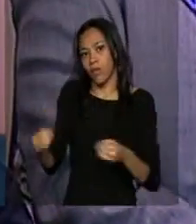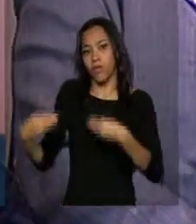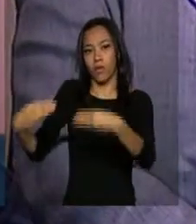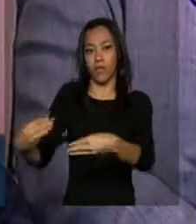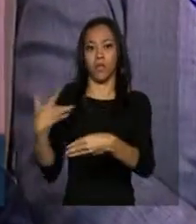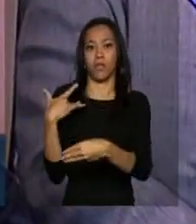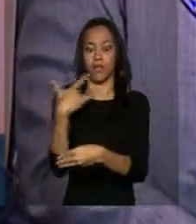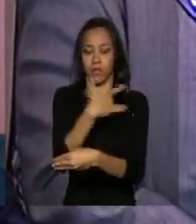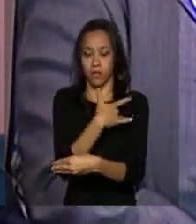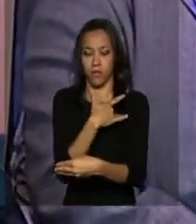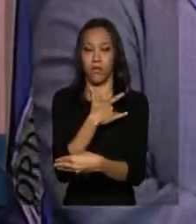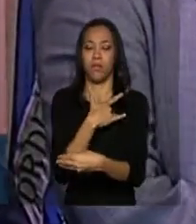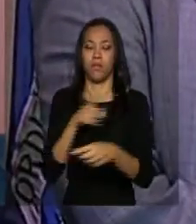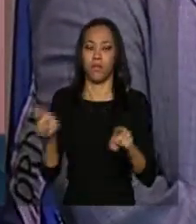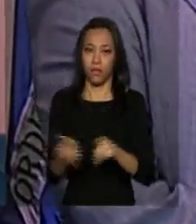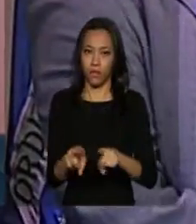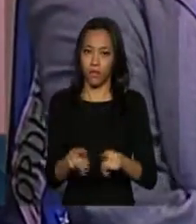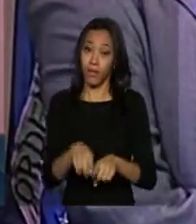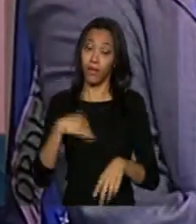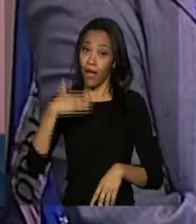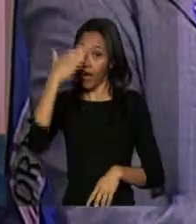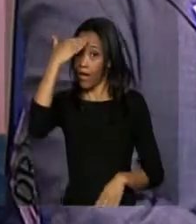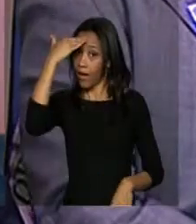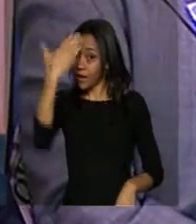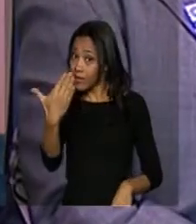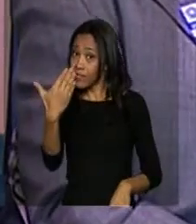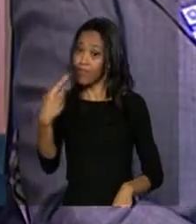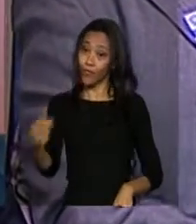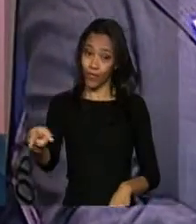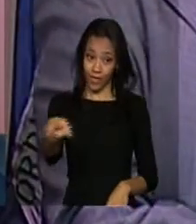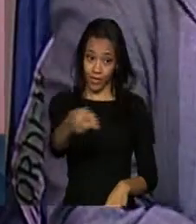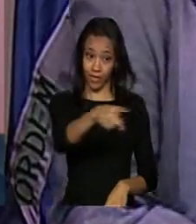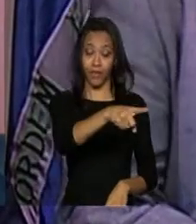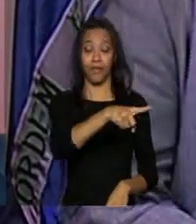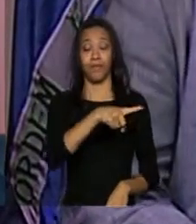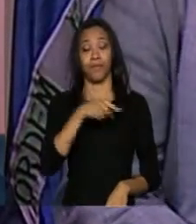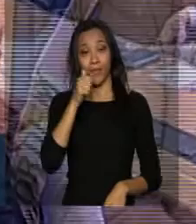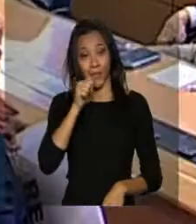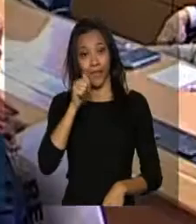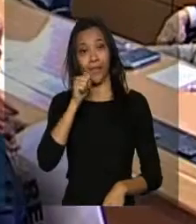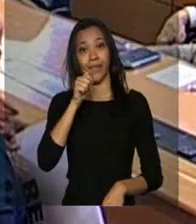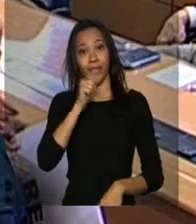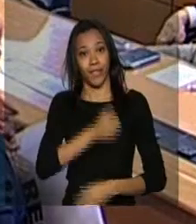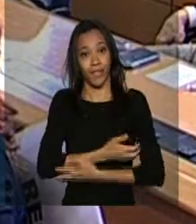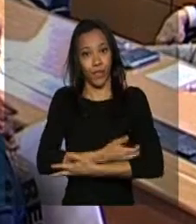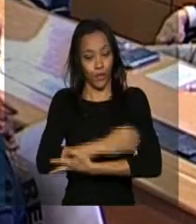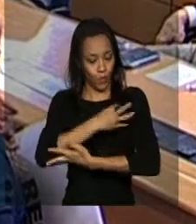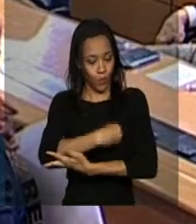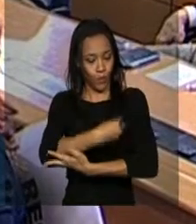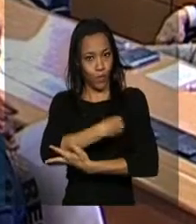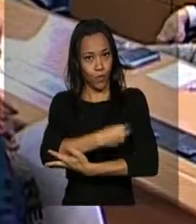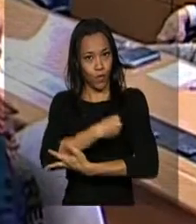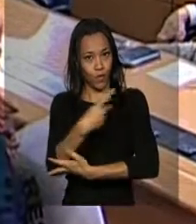agradecemos, sobretudo, a vocês, mulheres, mães que amamentam os seus bebês, a vocês, mães, mulheres